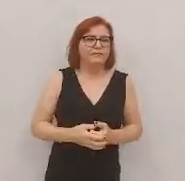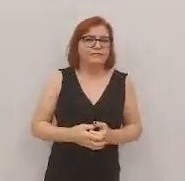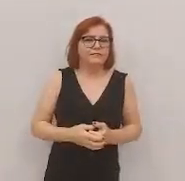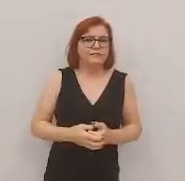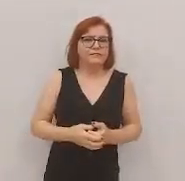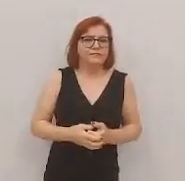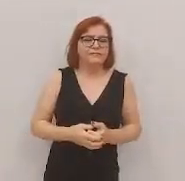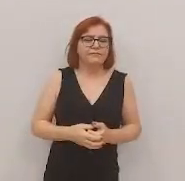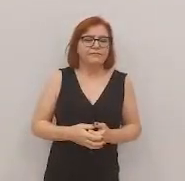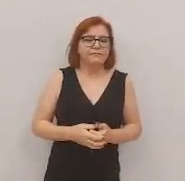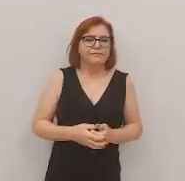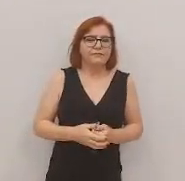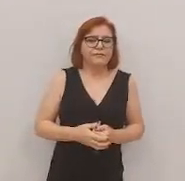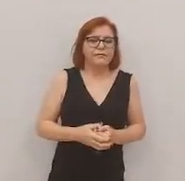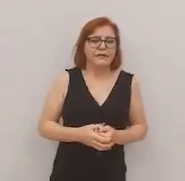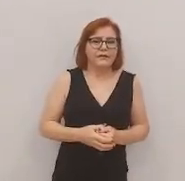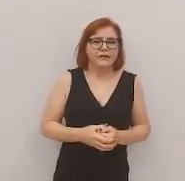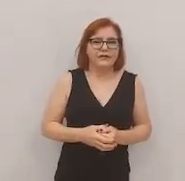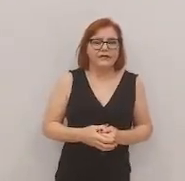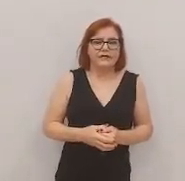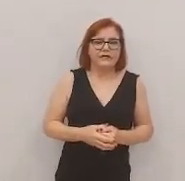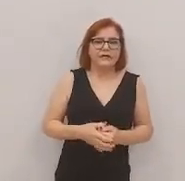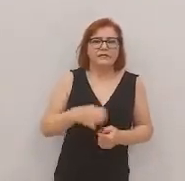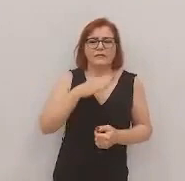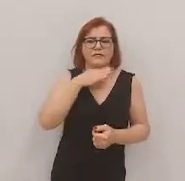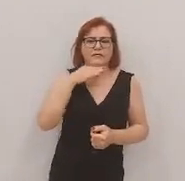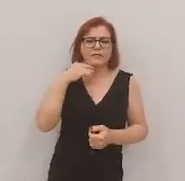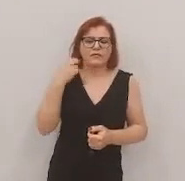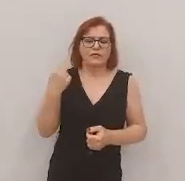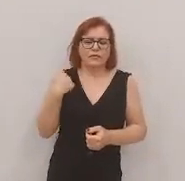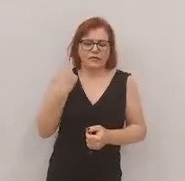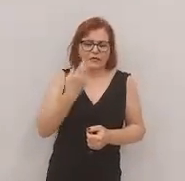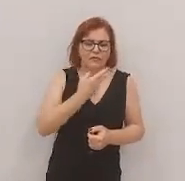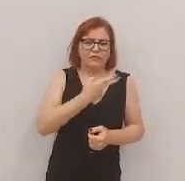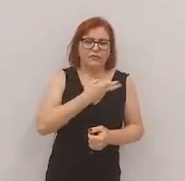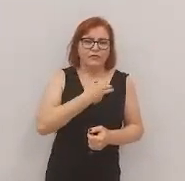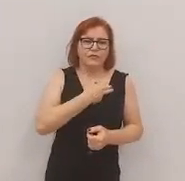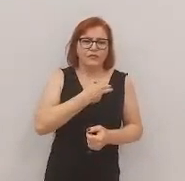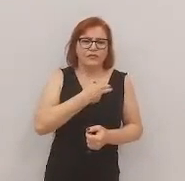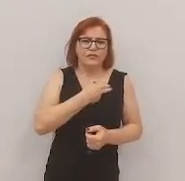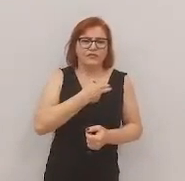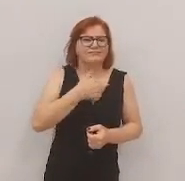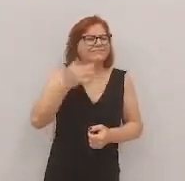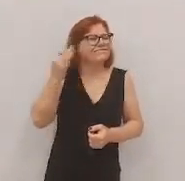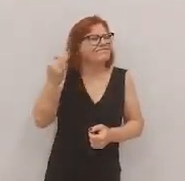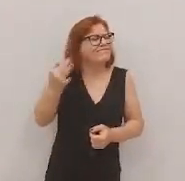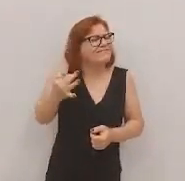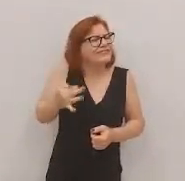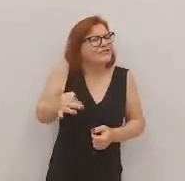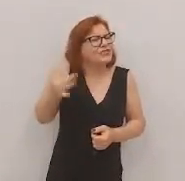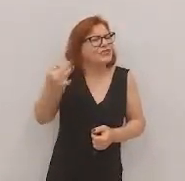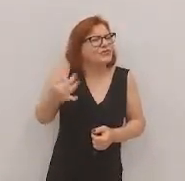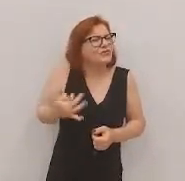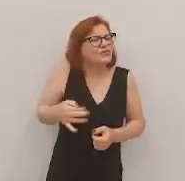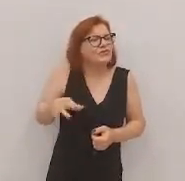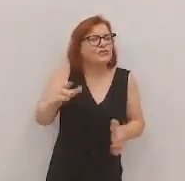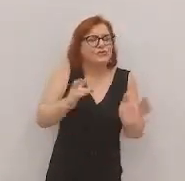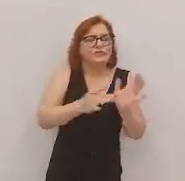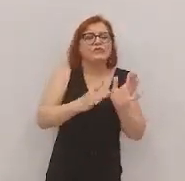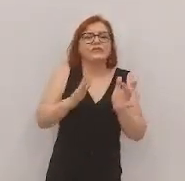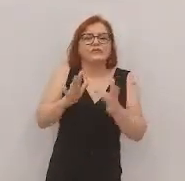Que o Senhor fez, né, quando morreu por nós na cruz. Foi uma dor que o Senhor passou, tudo que o Senhor